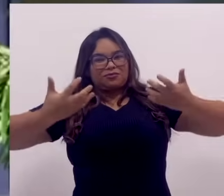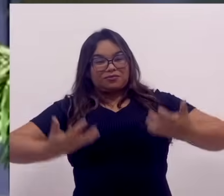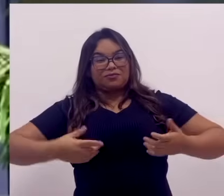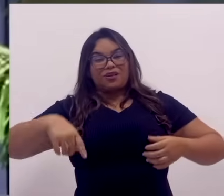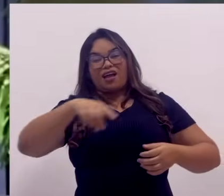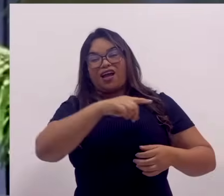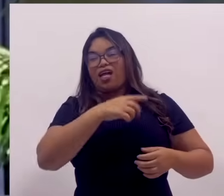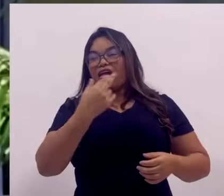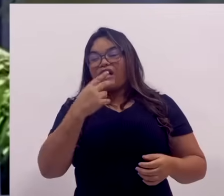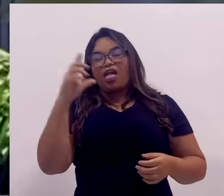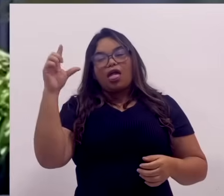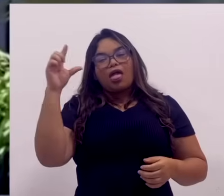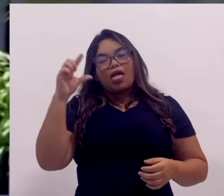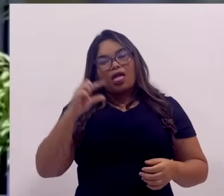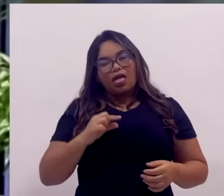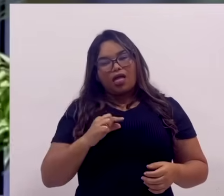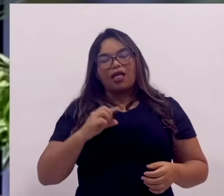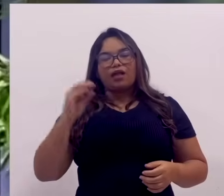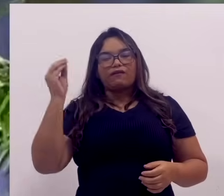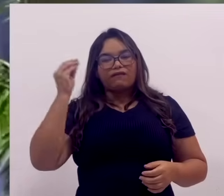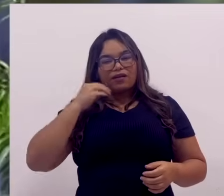ela havia se perdido um pouco.